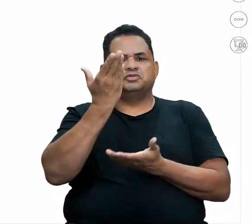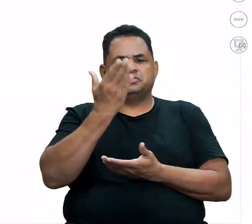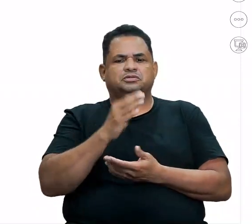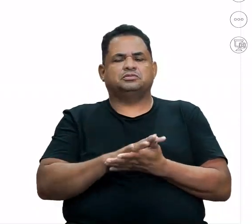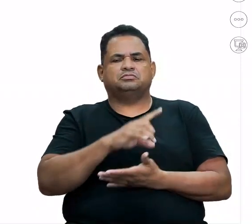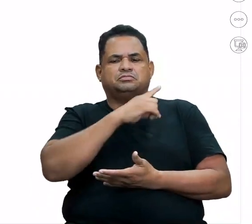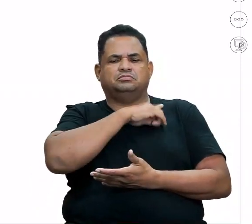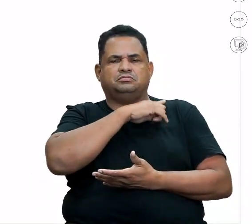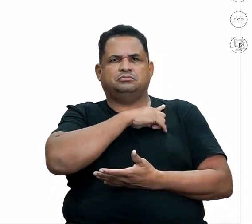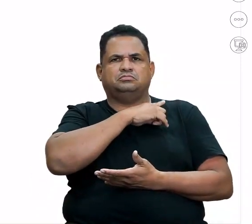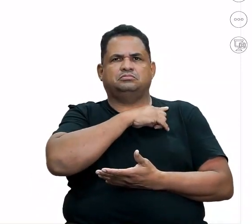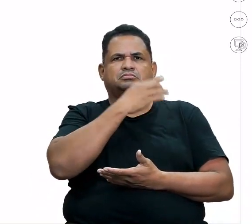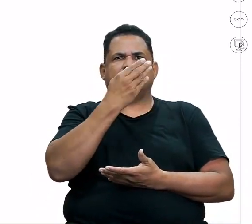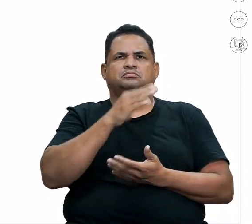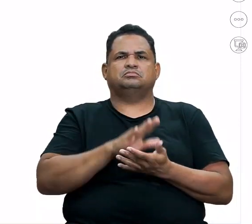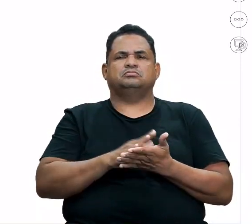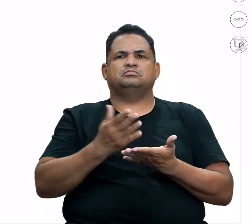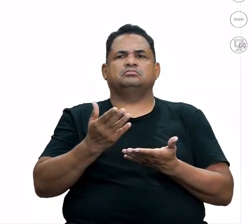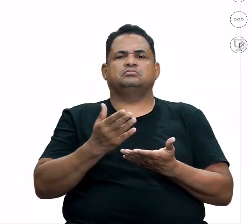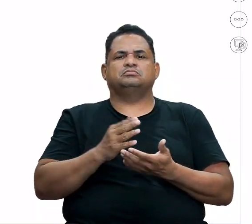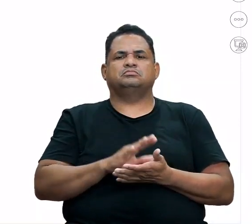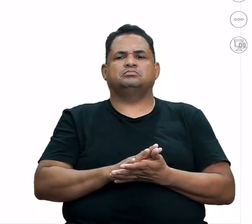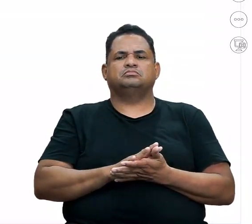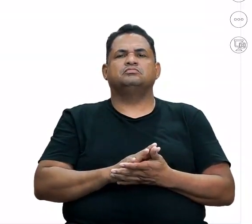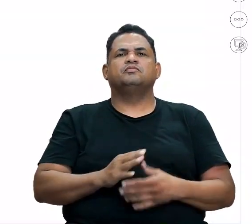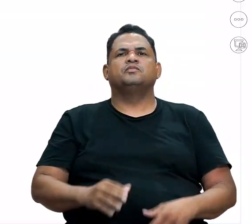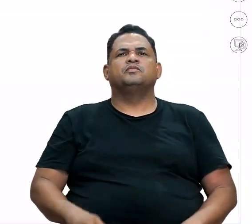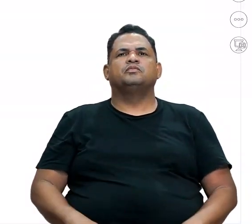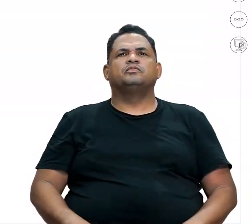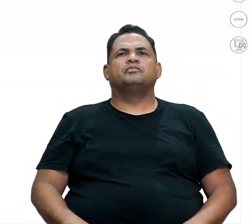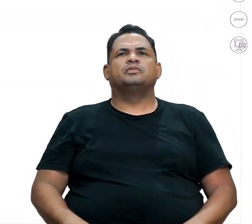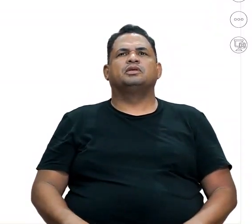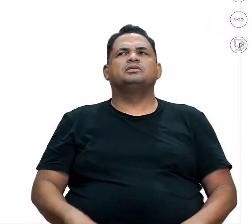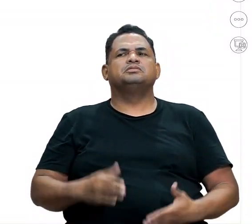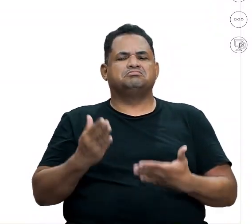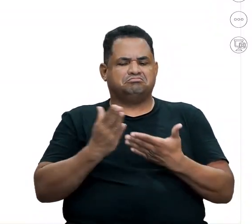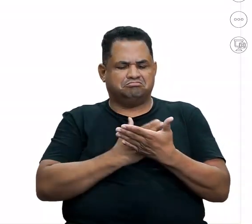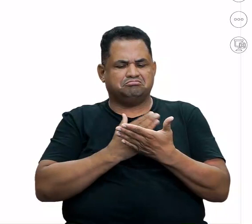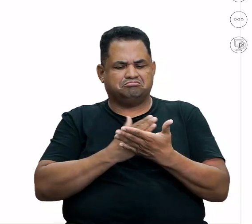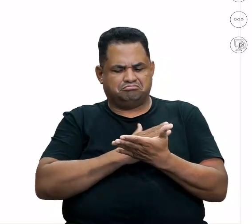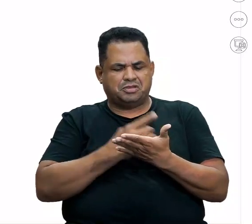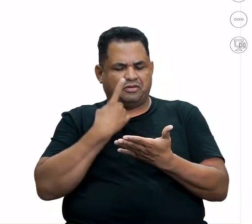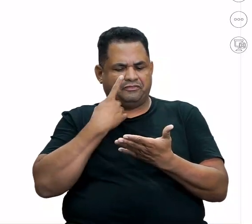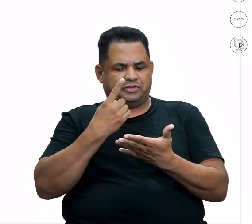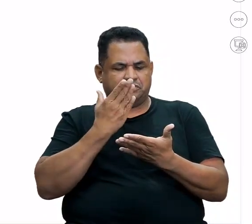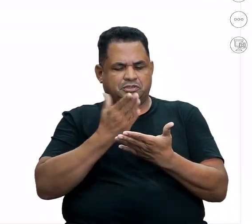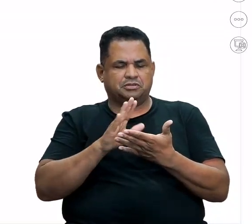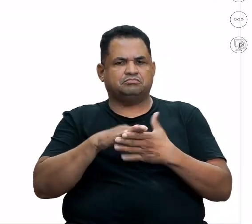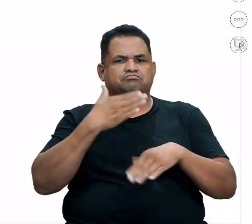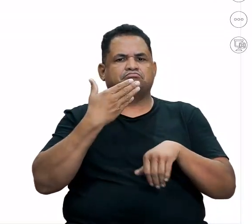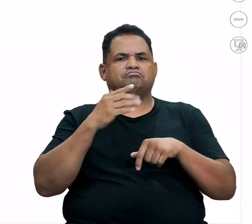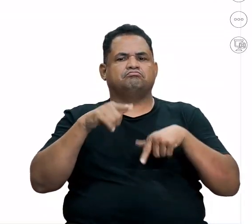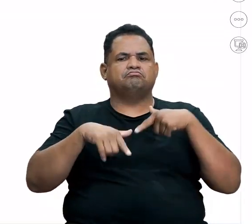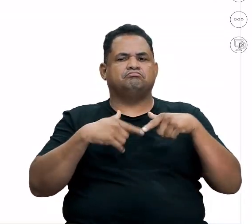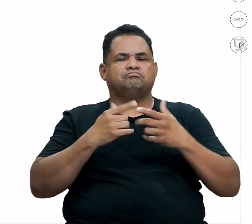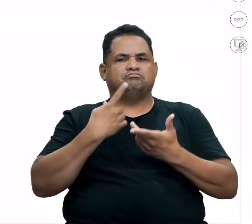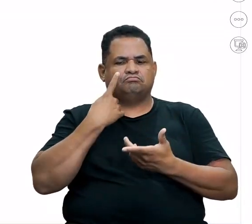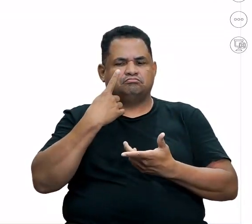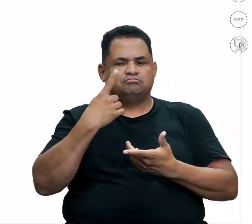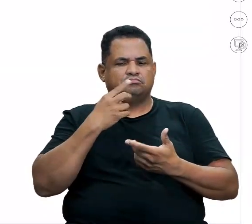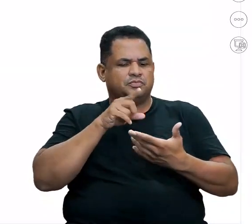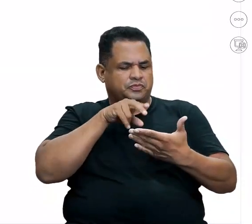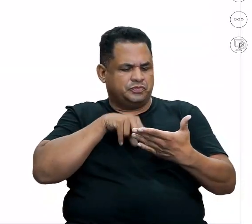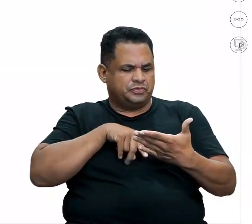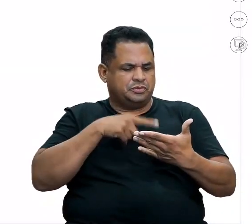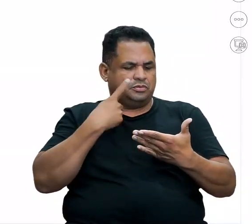estão estudando as grandes navegações, se eu não me engano, né? Eu andei vendo o trabalho de vocês, tá? A gente fica olhando